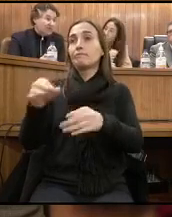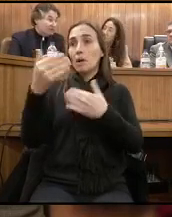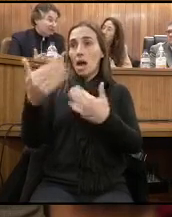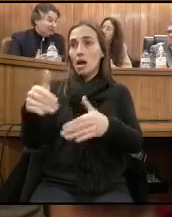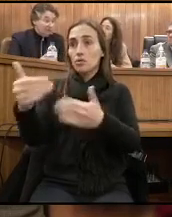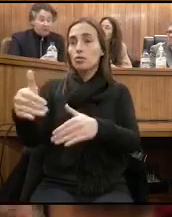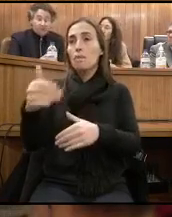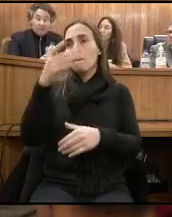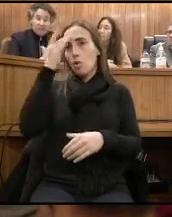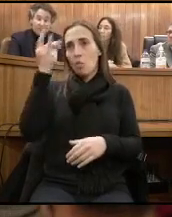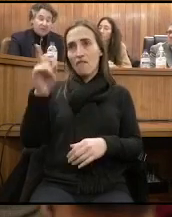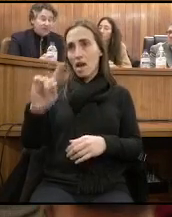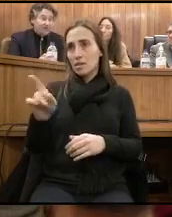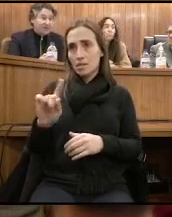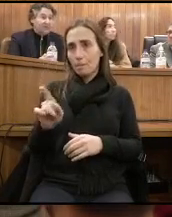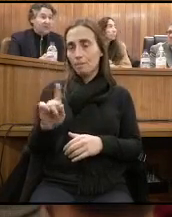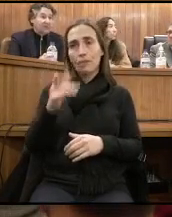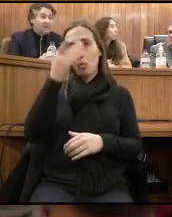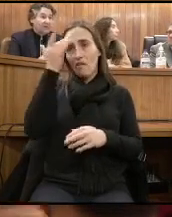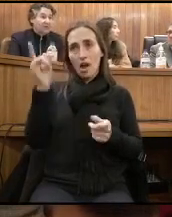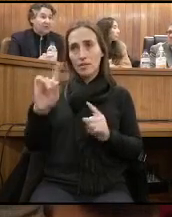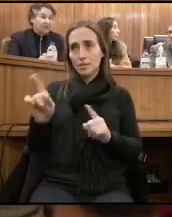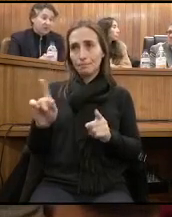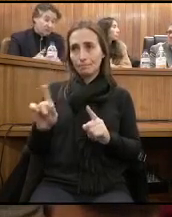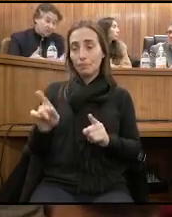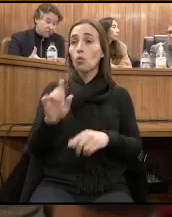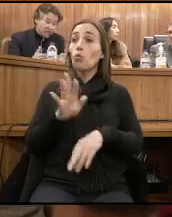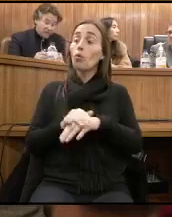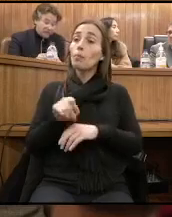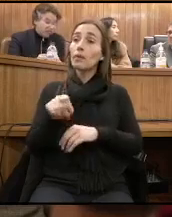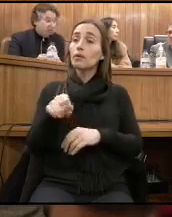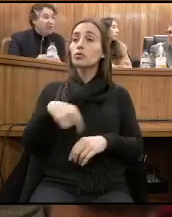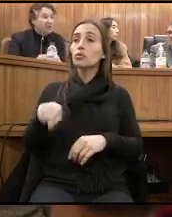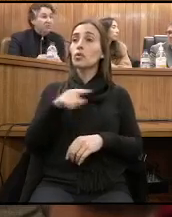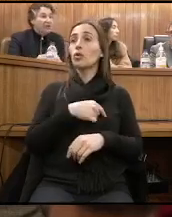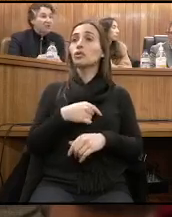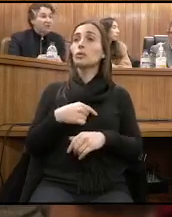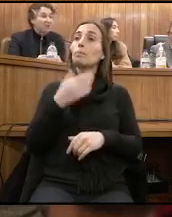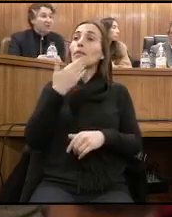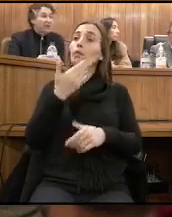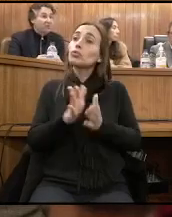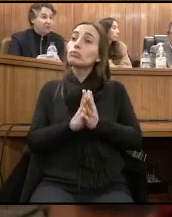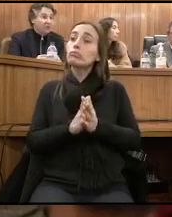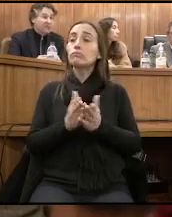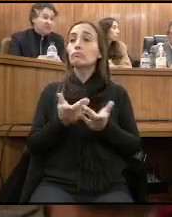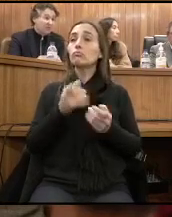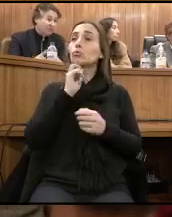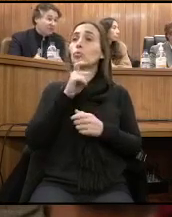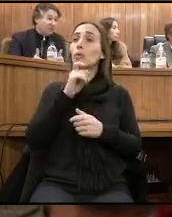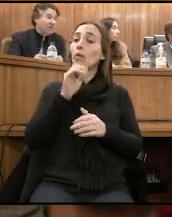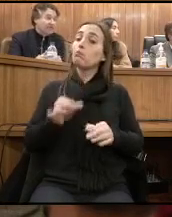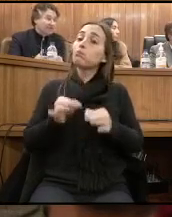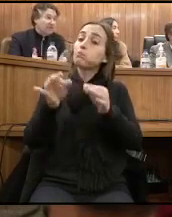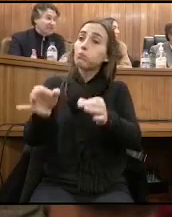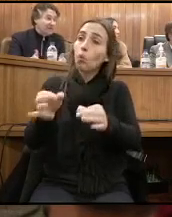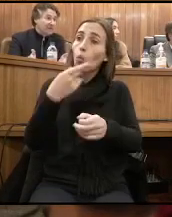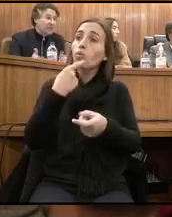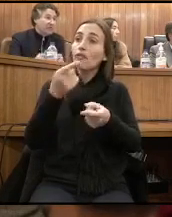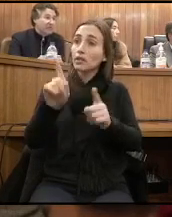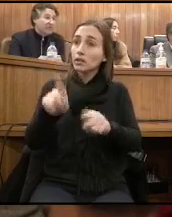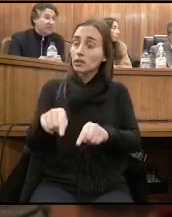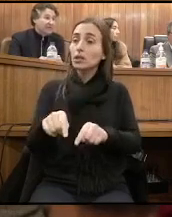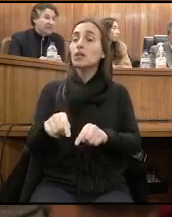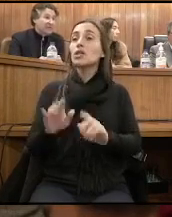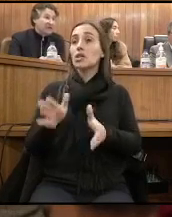mas não tem sido fácil, não tem sido nada fácil. E, portanto, usamos este mecanismo que é a possibilidade da prorrogação, que foi também viabilizada